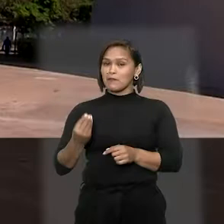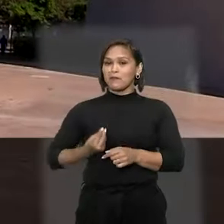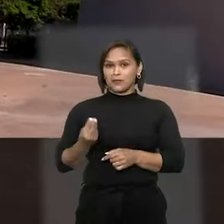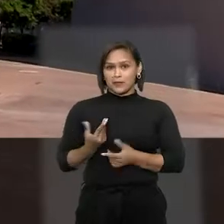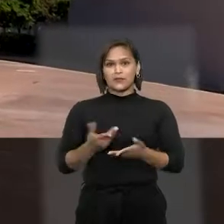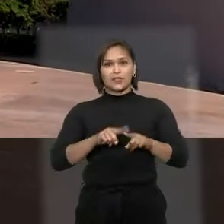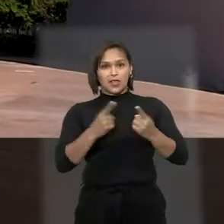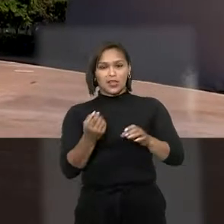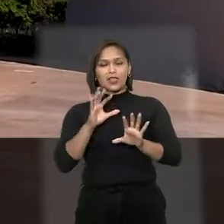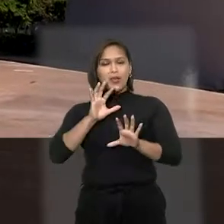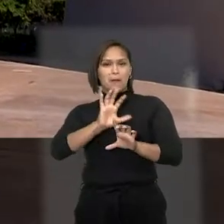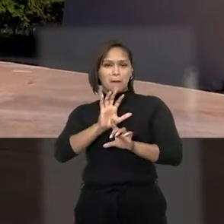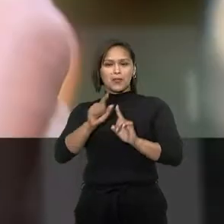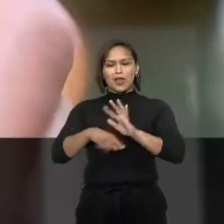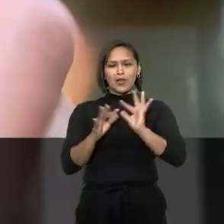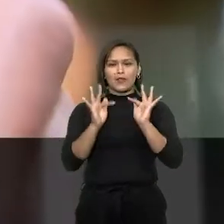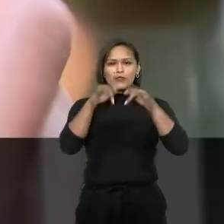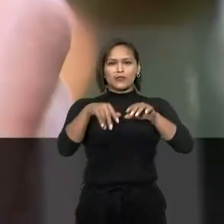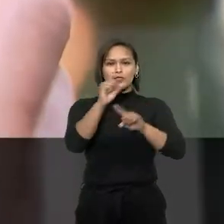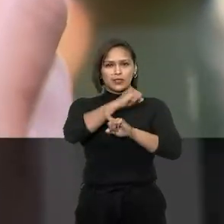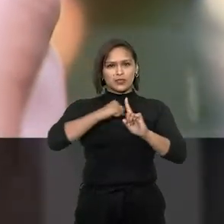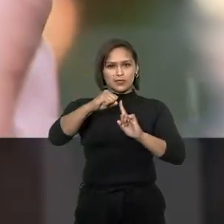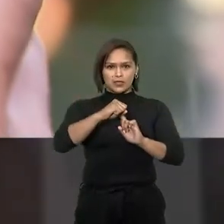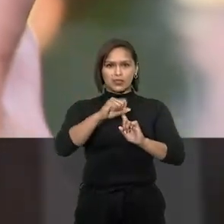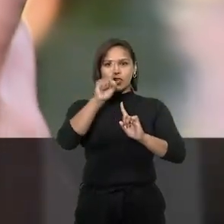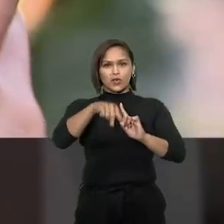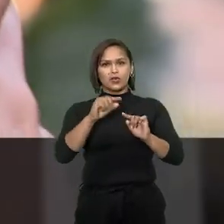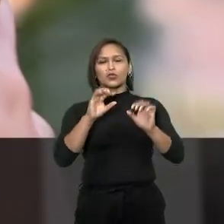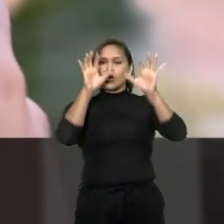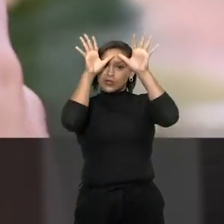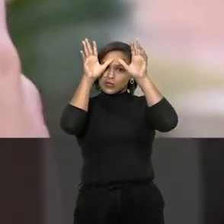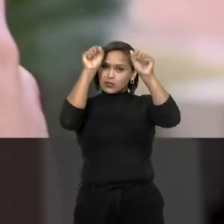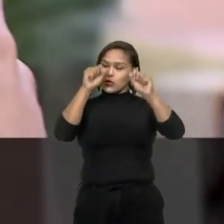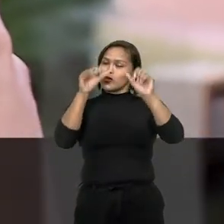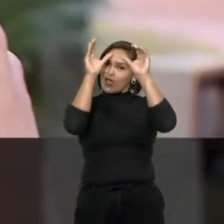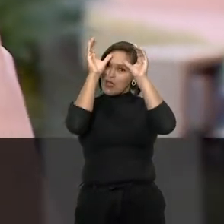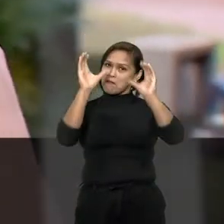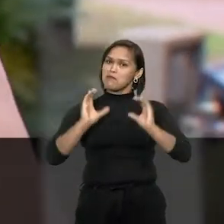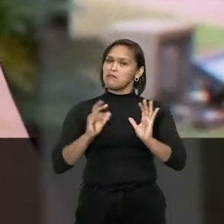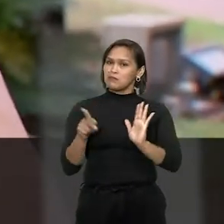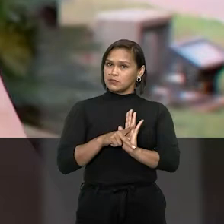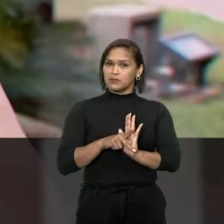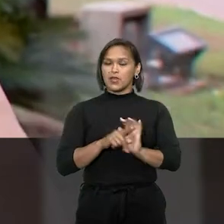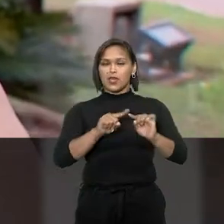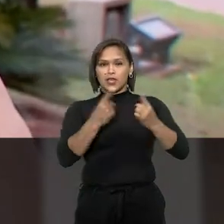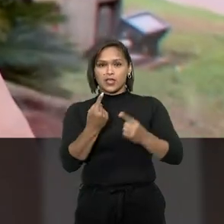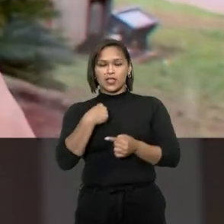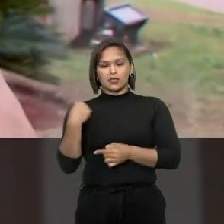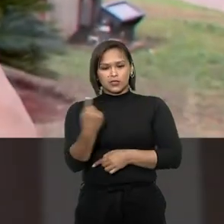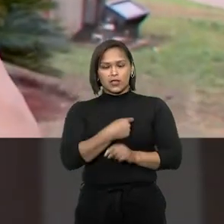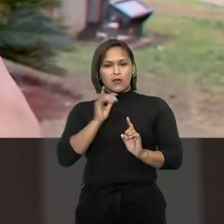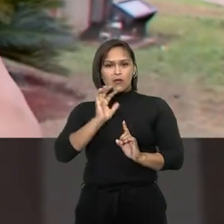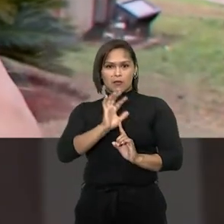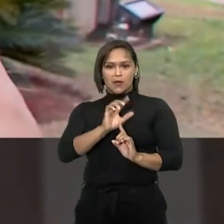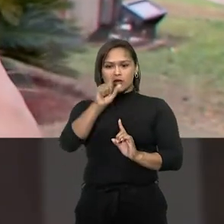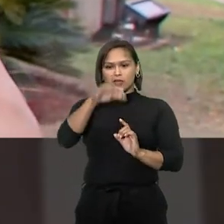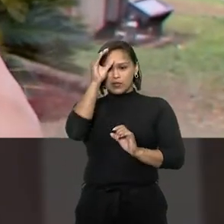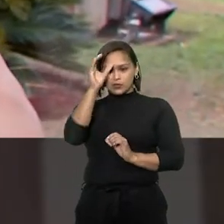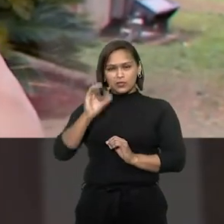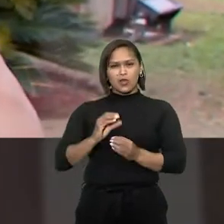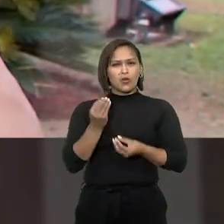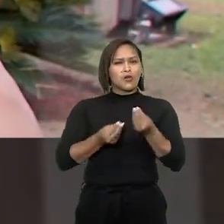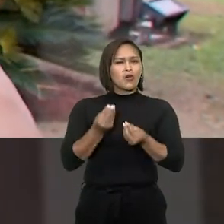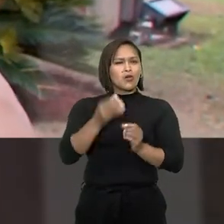questão de trabalho, é uma questão para a vida deles. E tem um impacto, no final das contas, na sociedade, né? Afinal, o nosso tribunal é o Tribunal da Cidadania. Então, se a